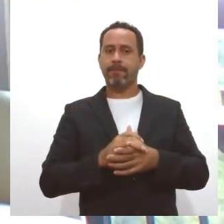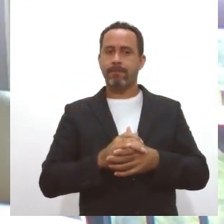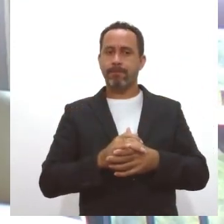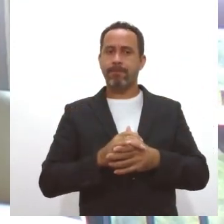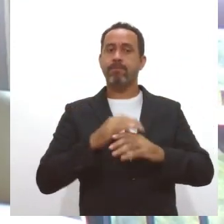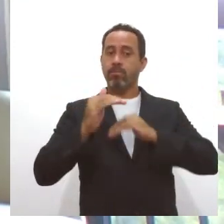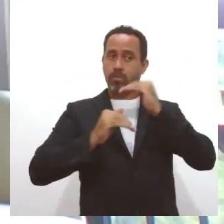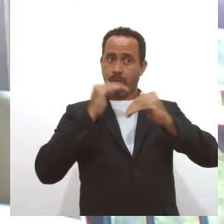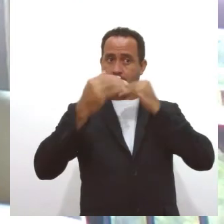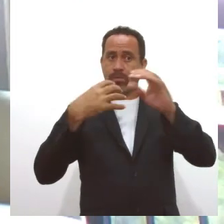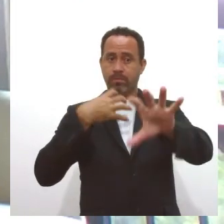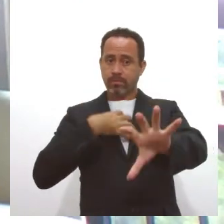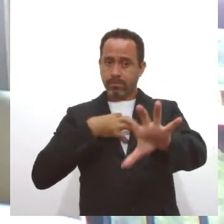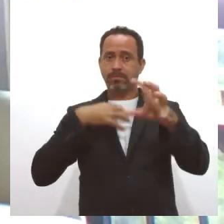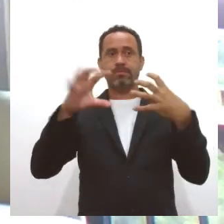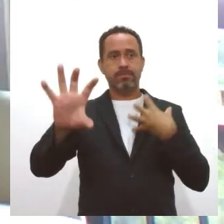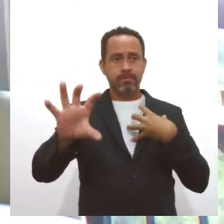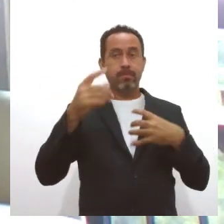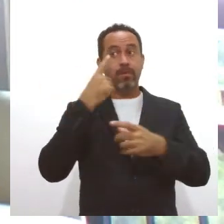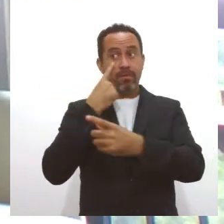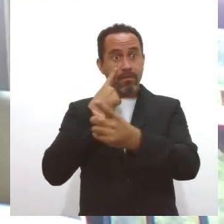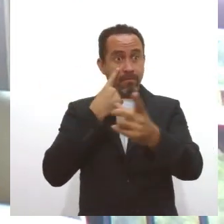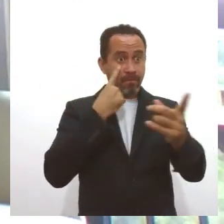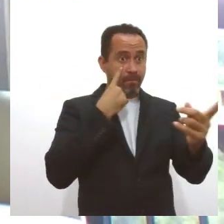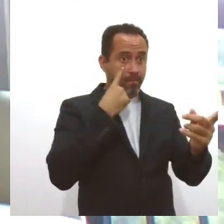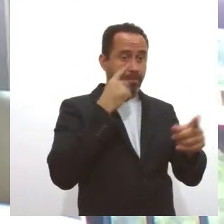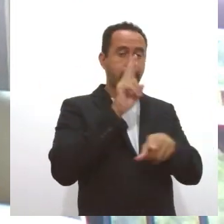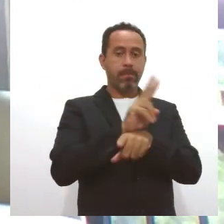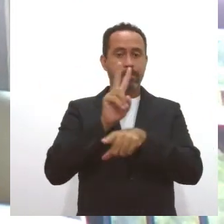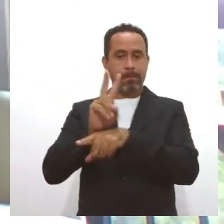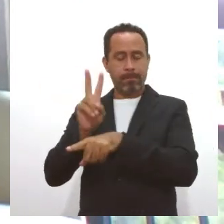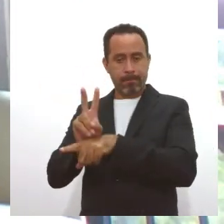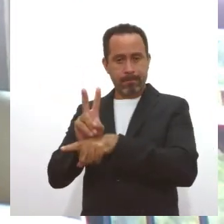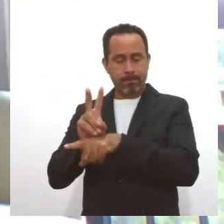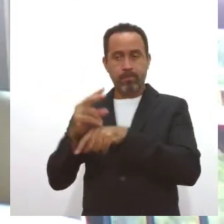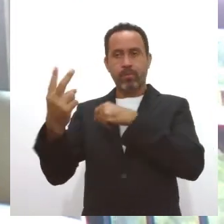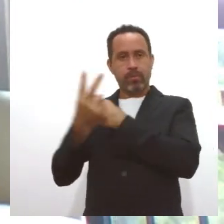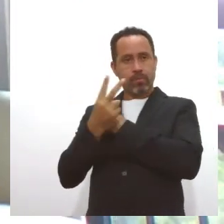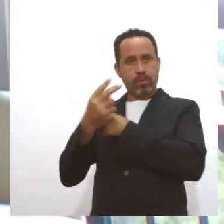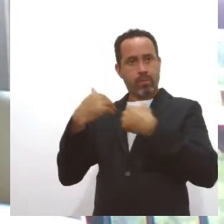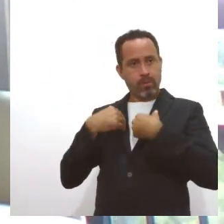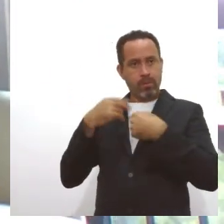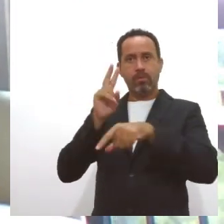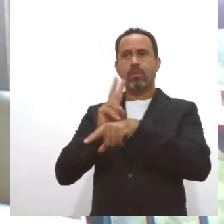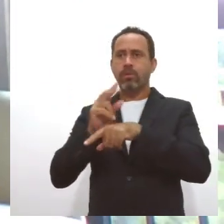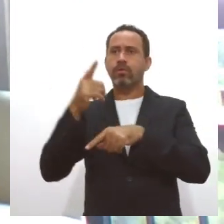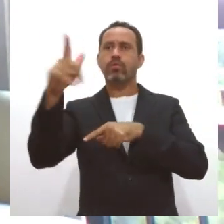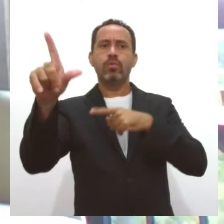processo de empatia de cada um. Então, as proteções que eu uso para mim, eu também estou protegendo